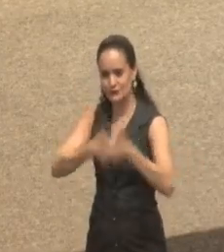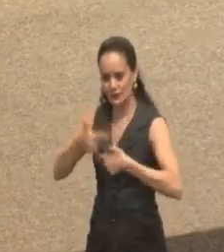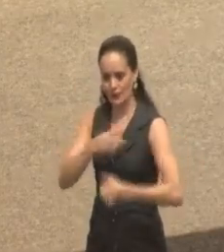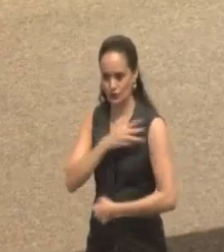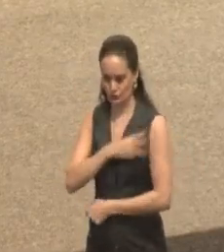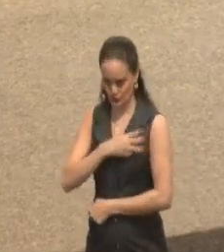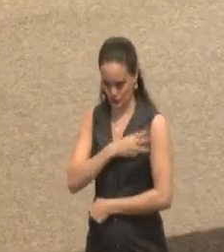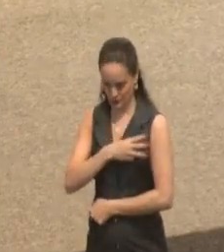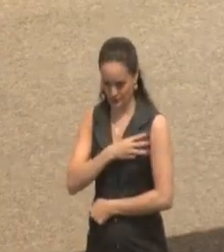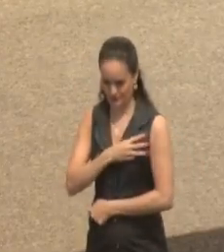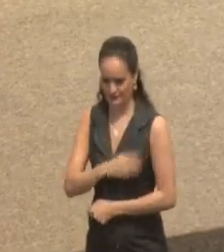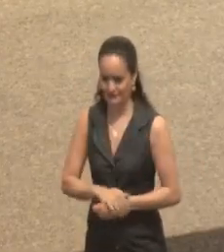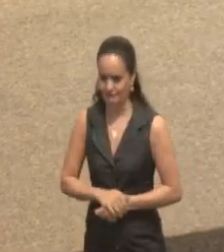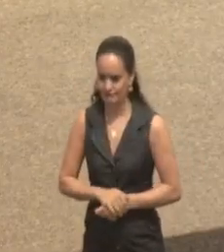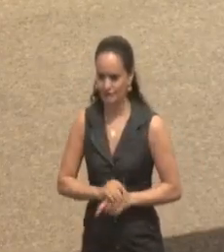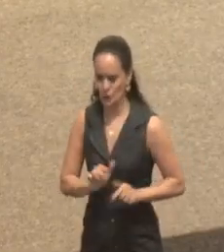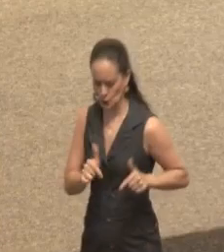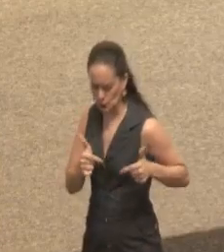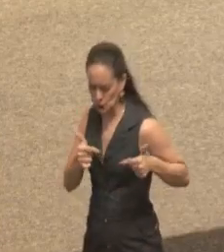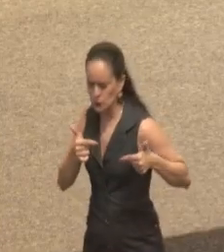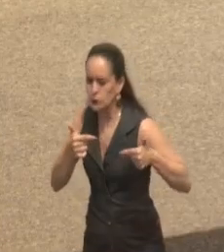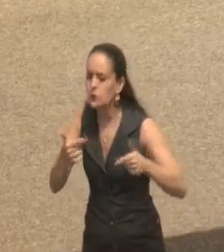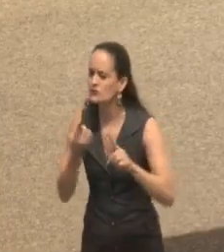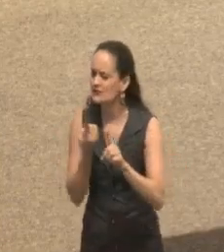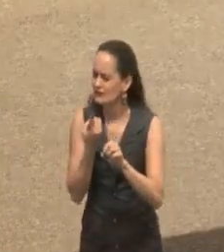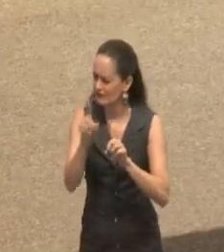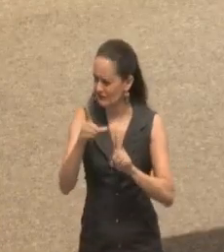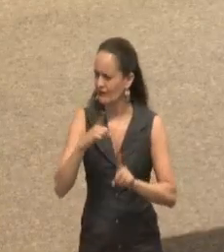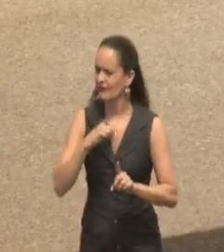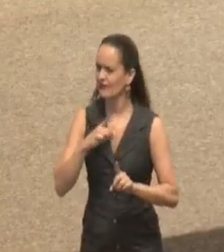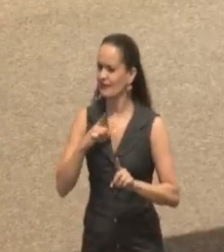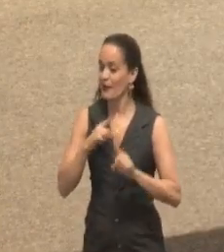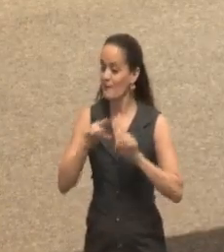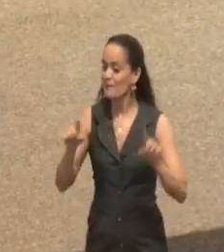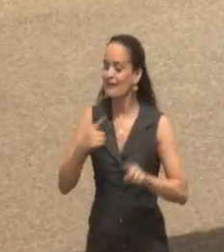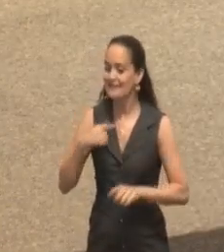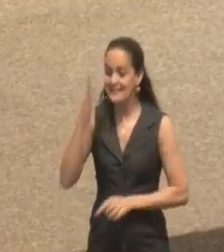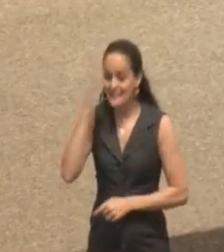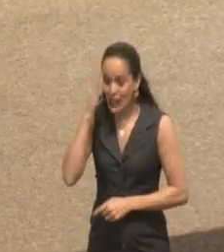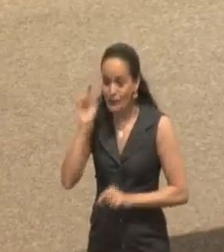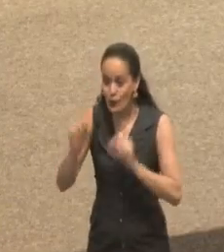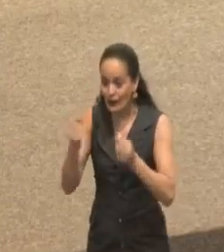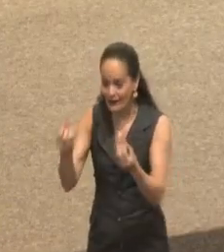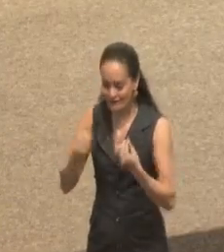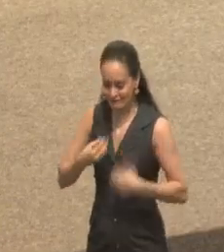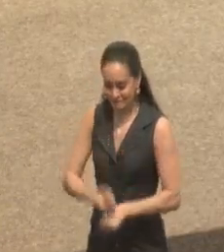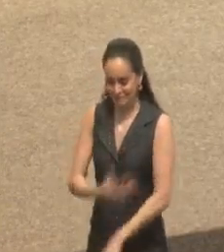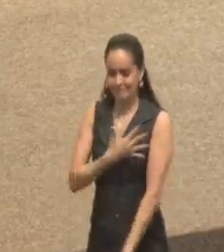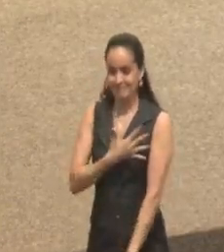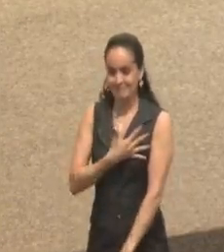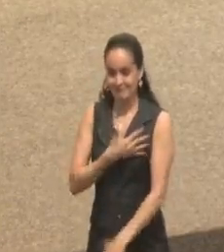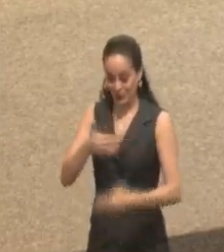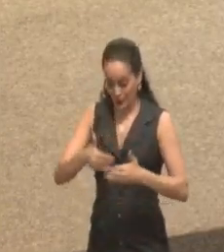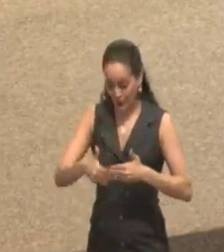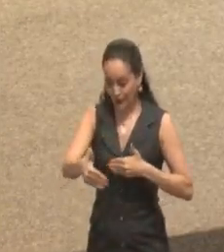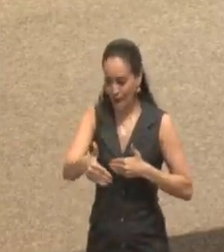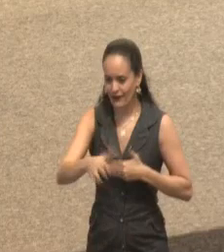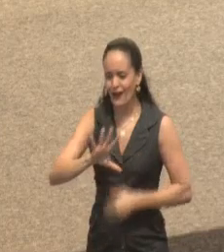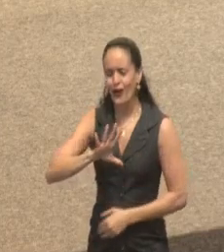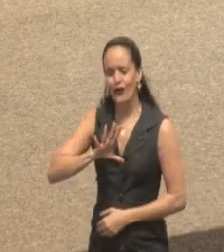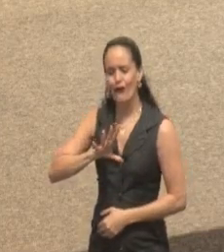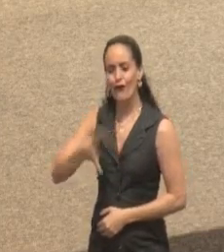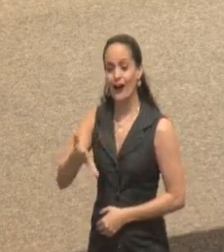missionária. Enfrentamos muitos desafios, mas sabe o que nos inspirou a avançar? Foi a coragem